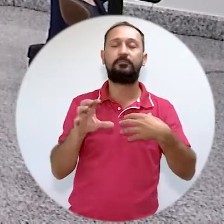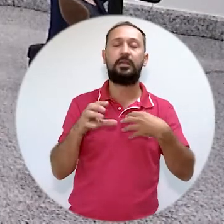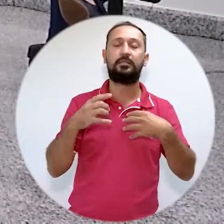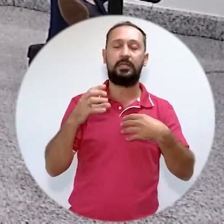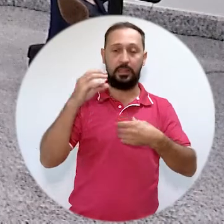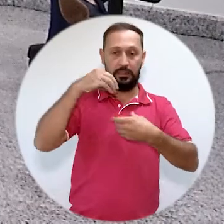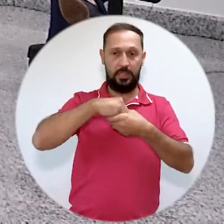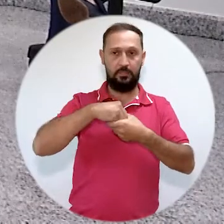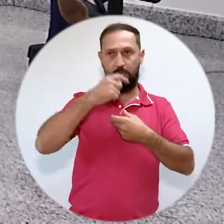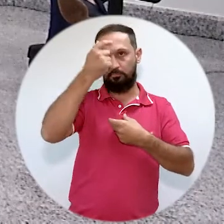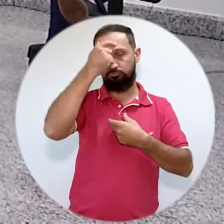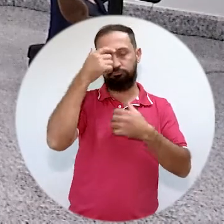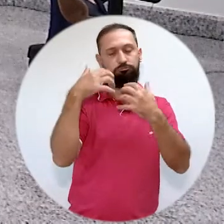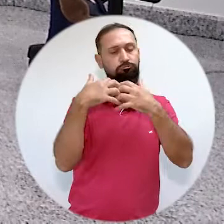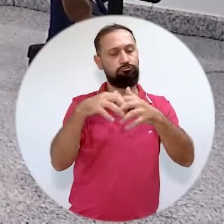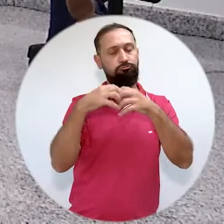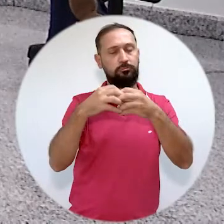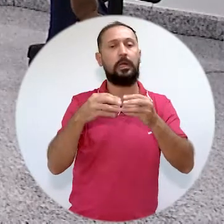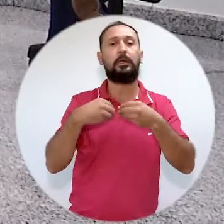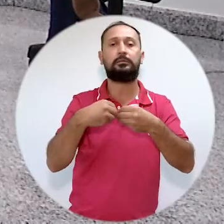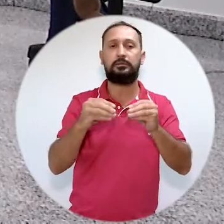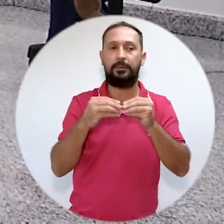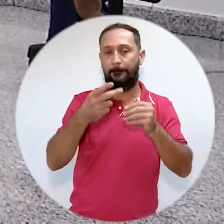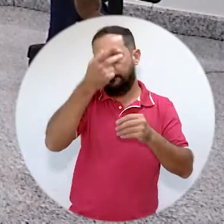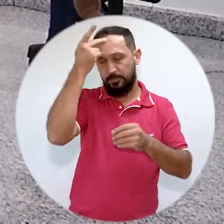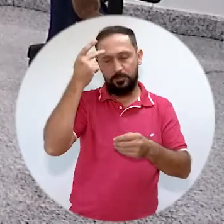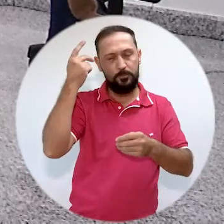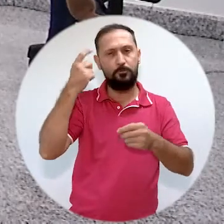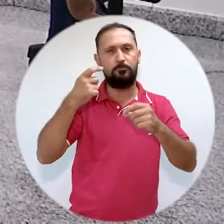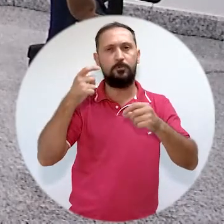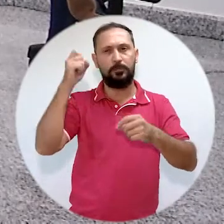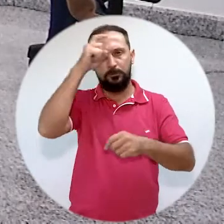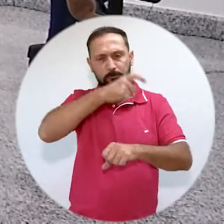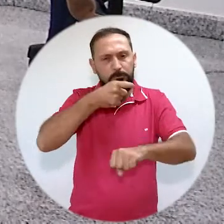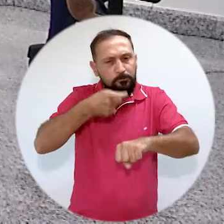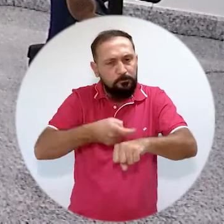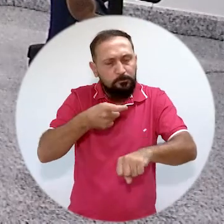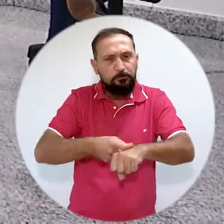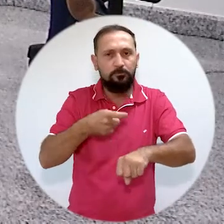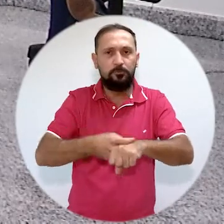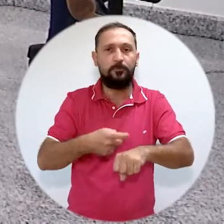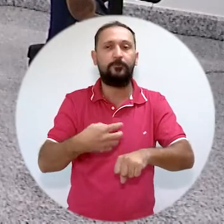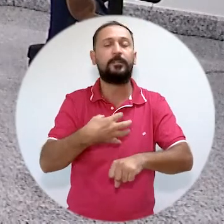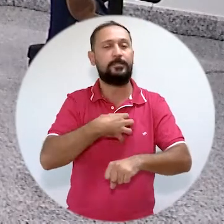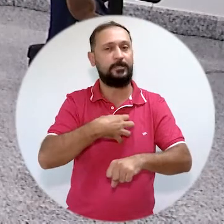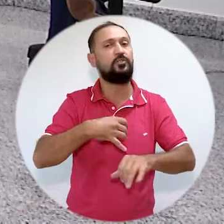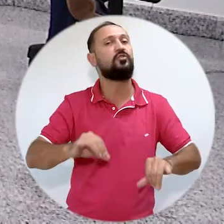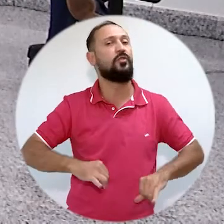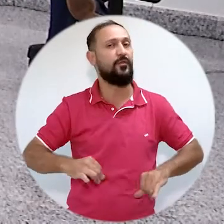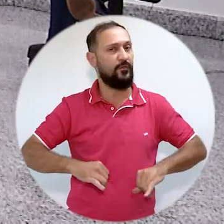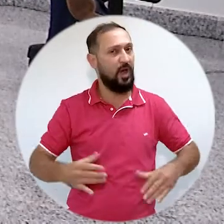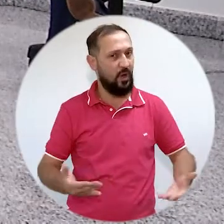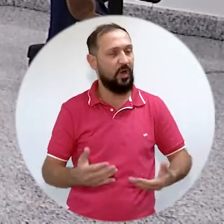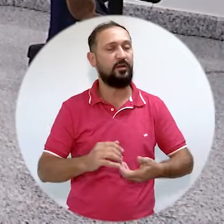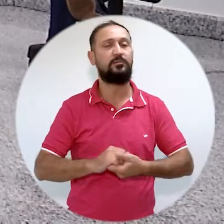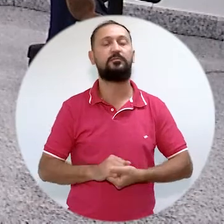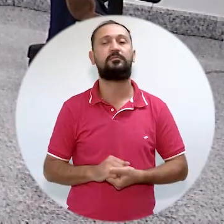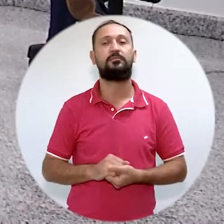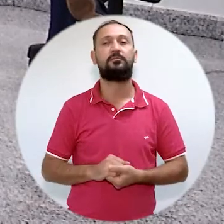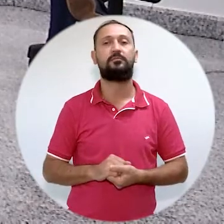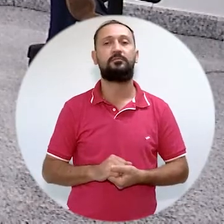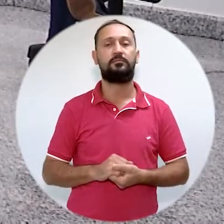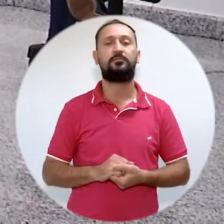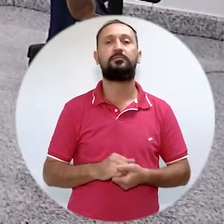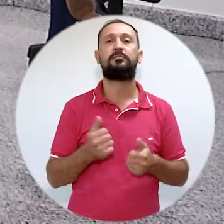ser flexíveis nesse momento. Pessoas muito rígidas tendem a ter maior sofrimento emocional nessa fase. Rígidas a